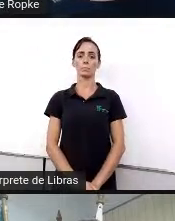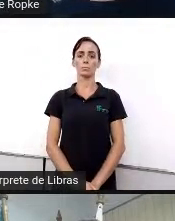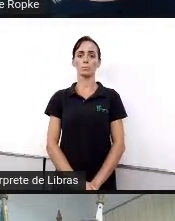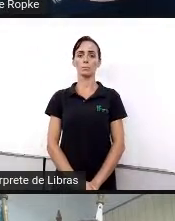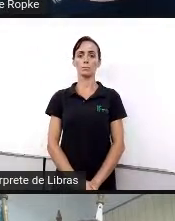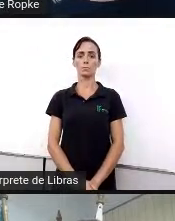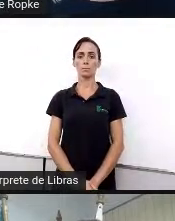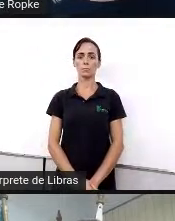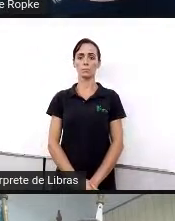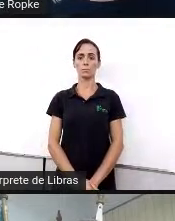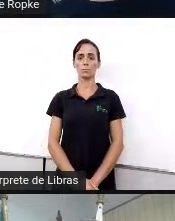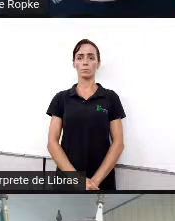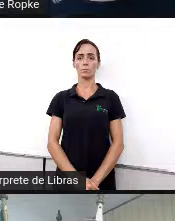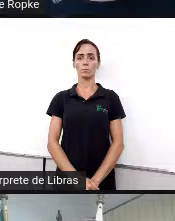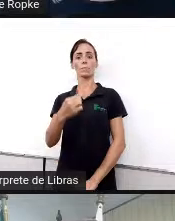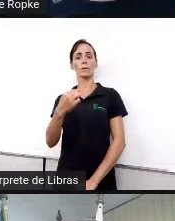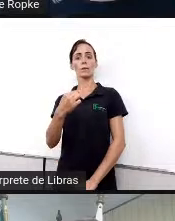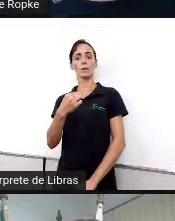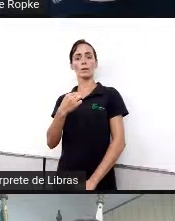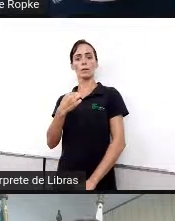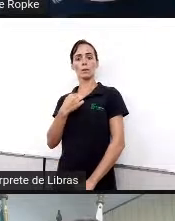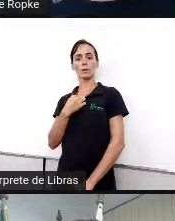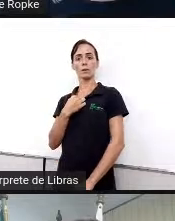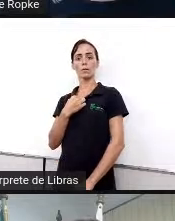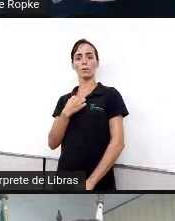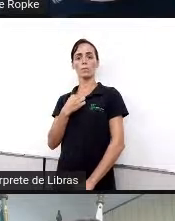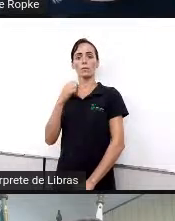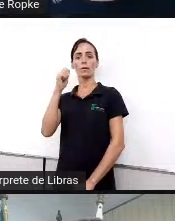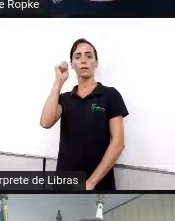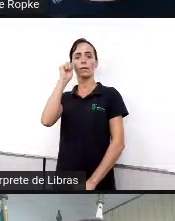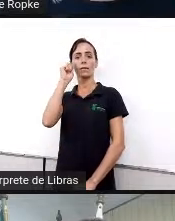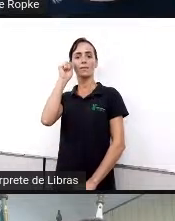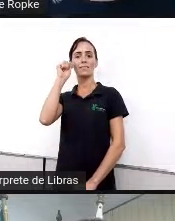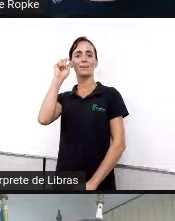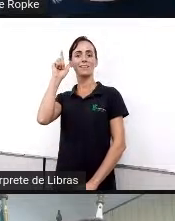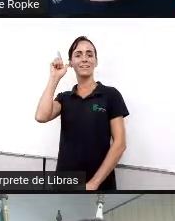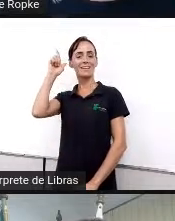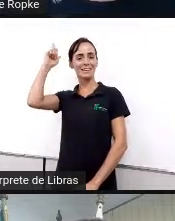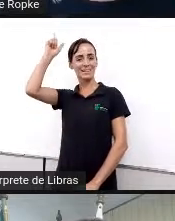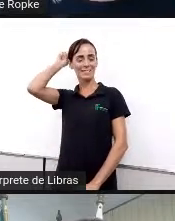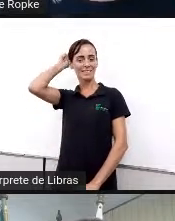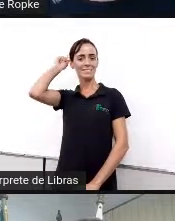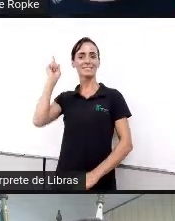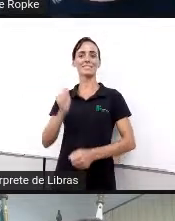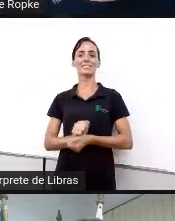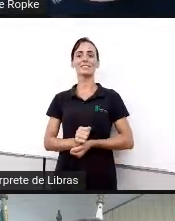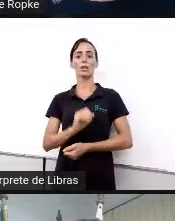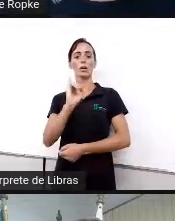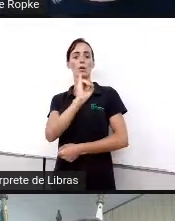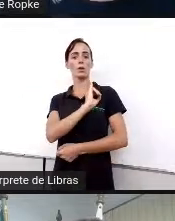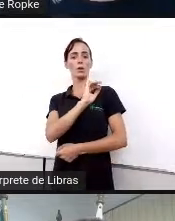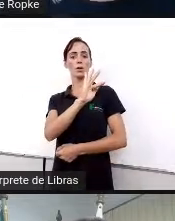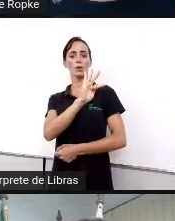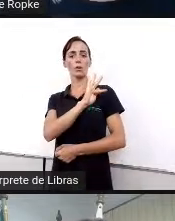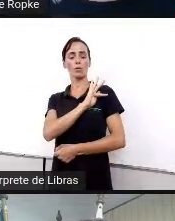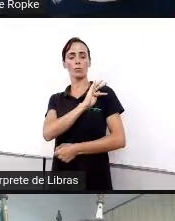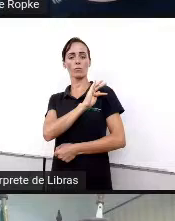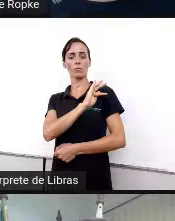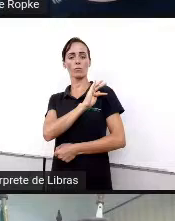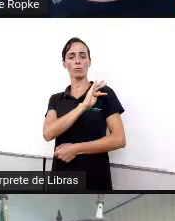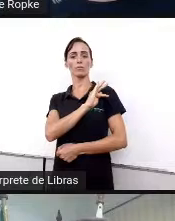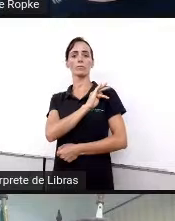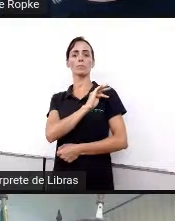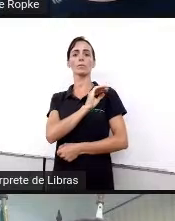Eu, Annalise Marquesan, na qualidade de diretora-geral do Instituto Federal de Educação, Ciência e